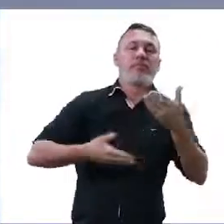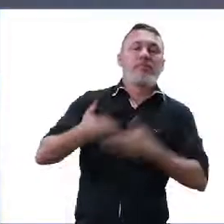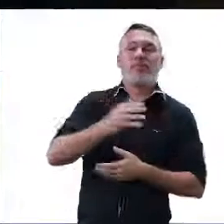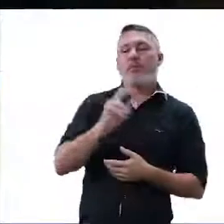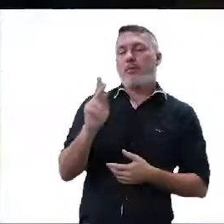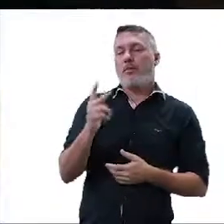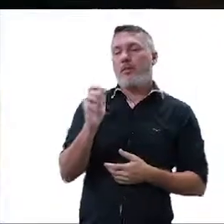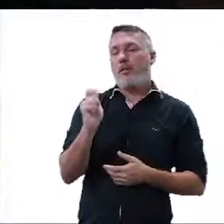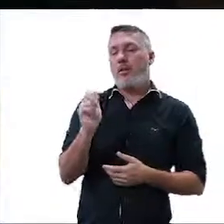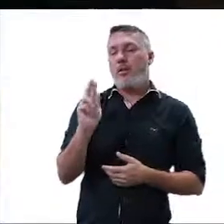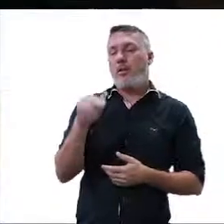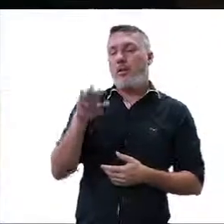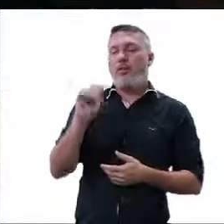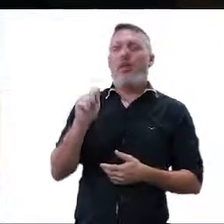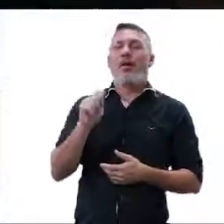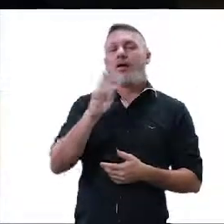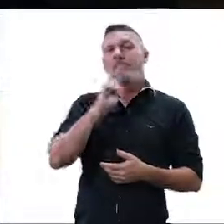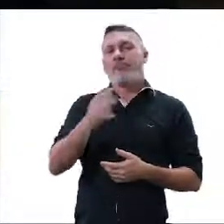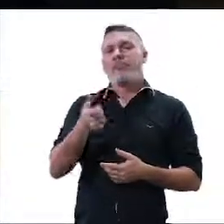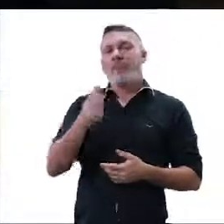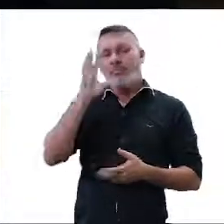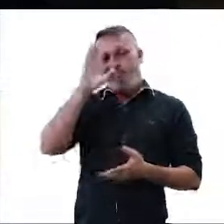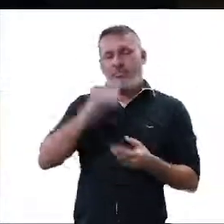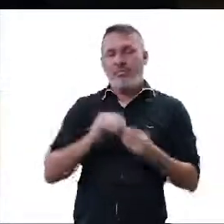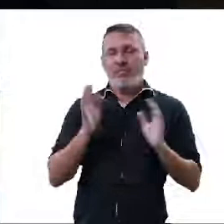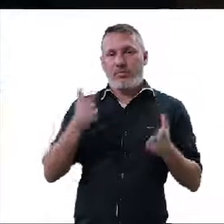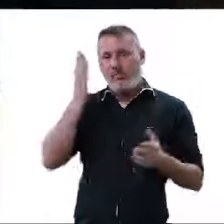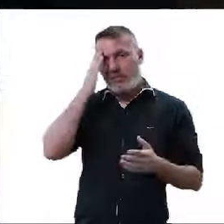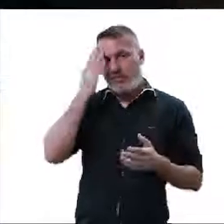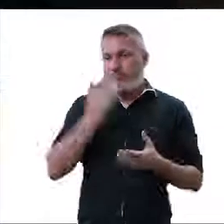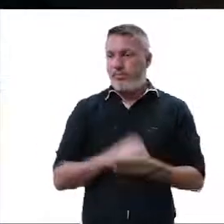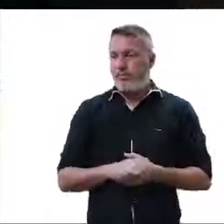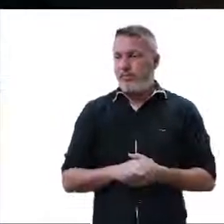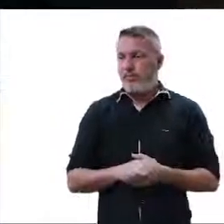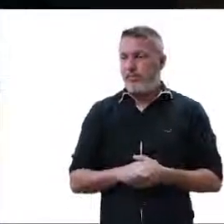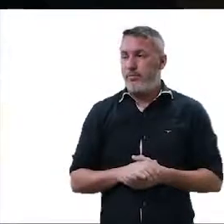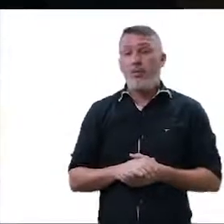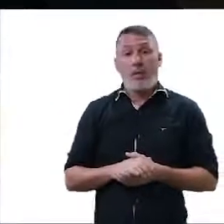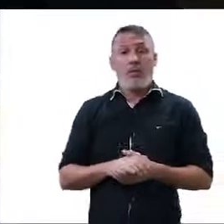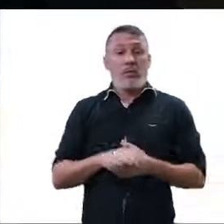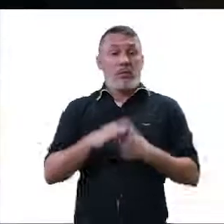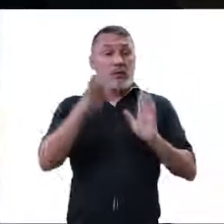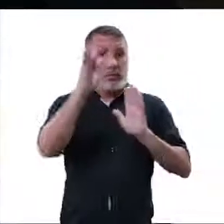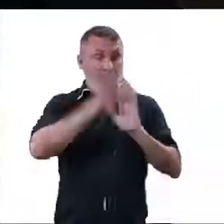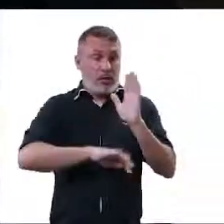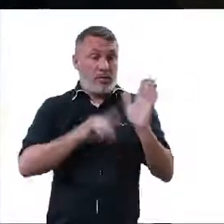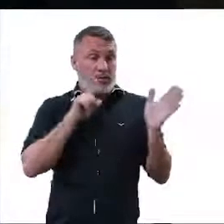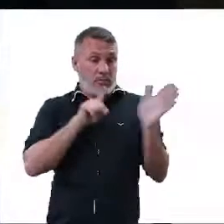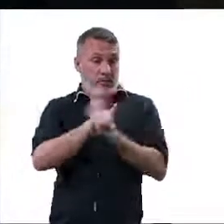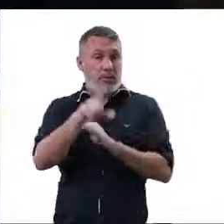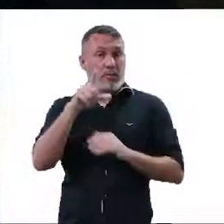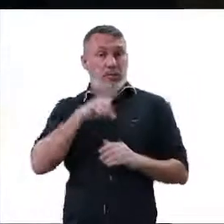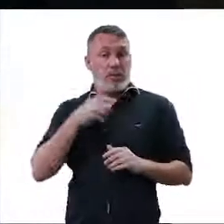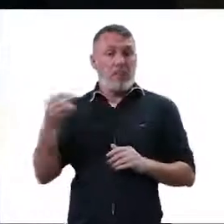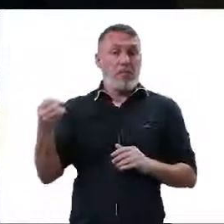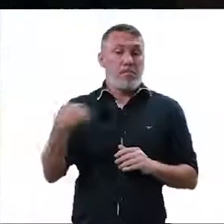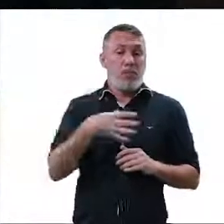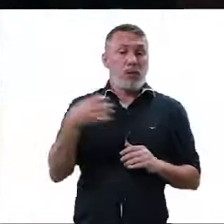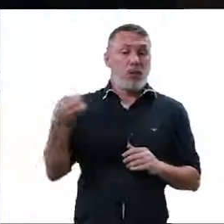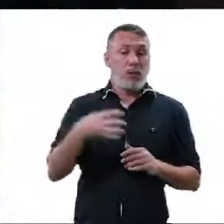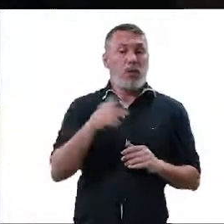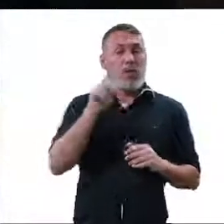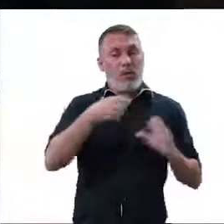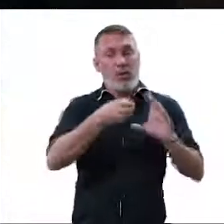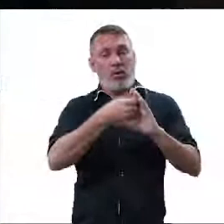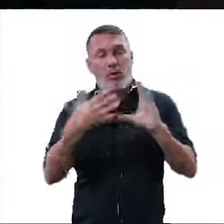respondendo a questão, Então, o texto apresenta uma interpretação da modernidade que a caracteriza como